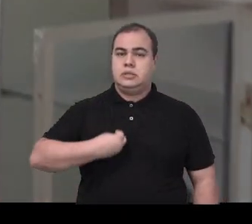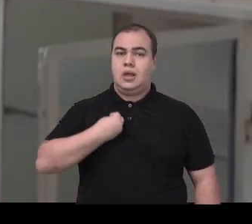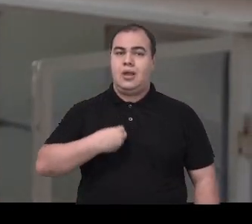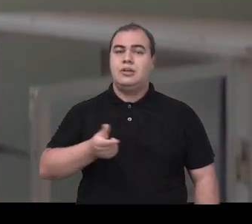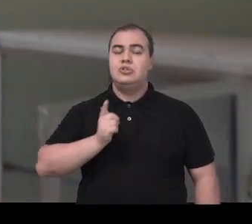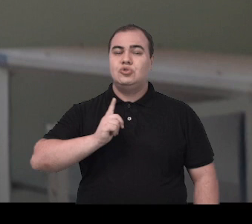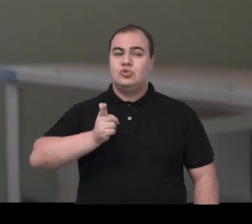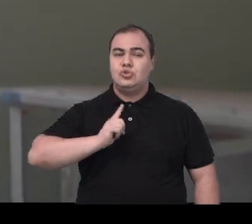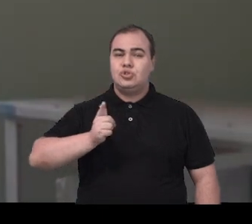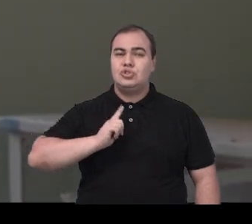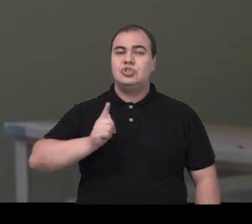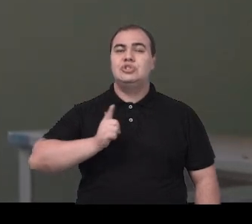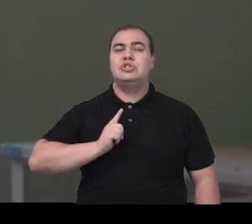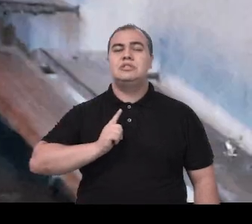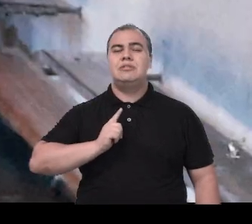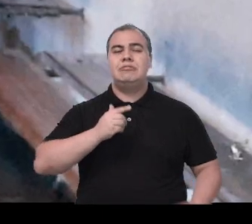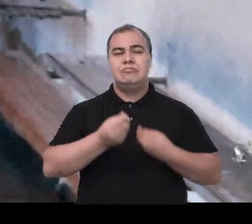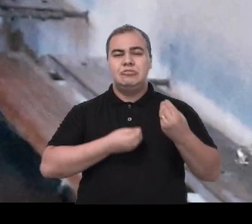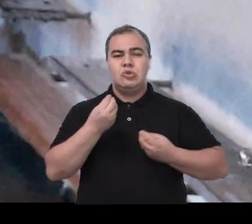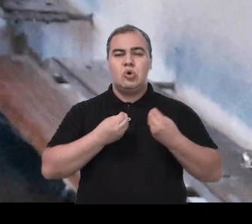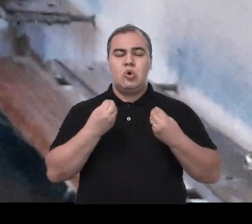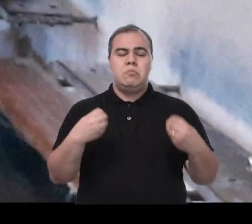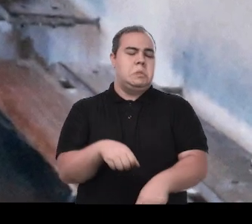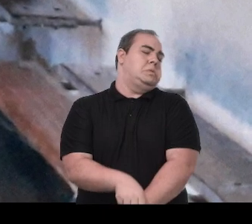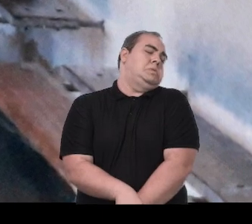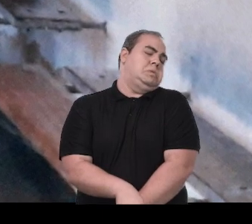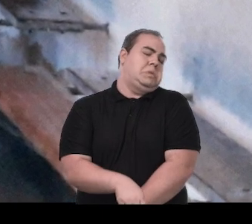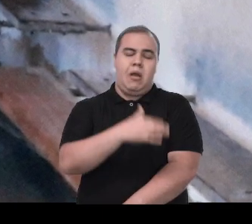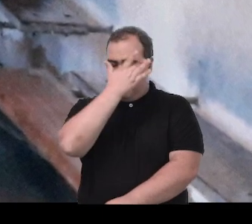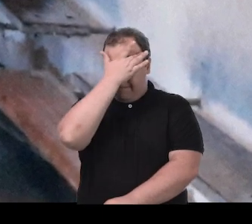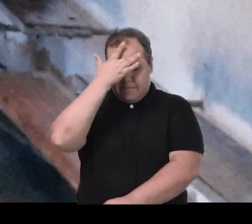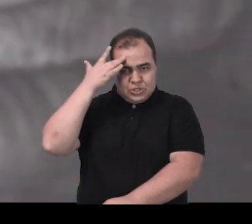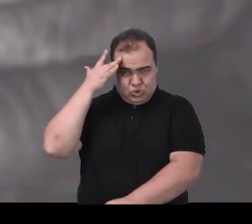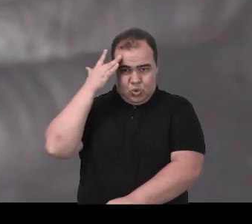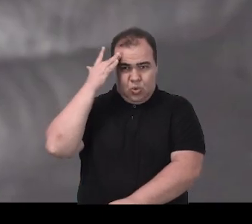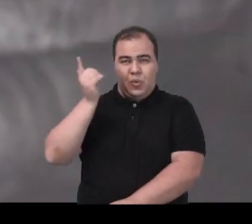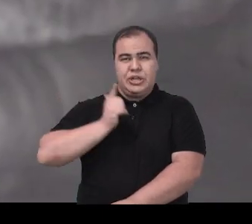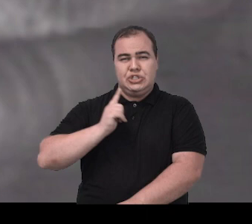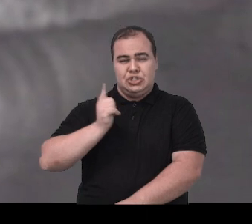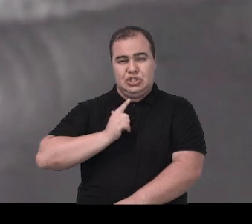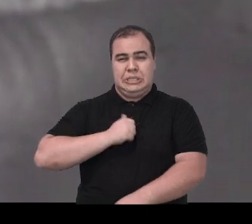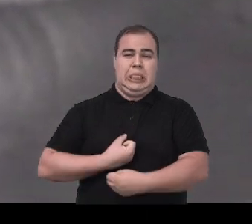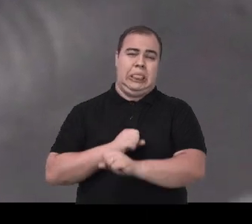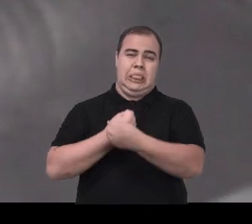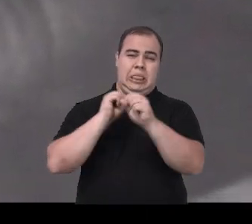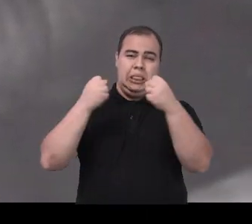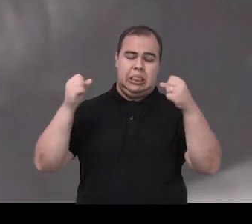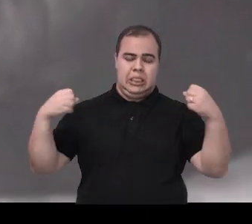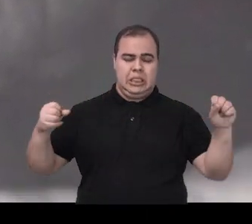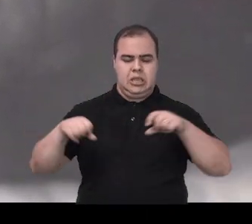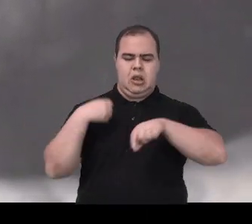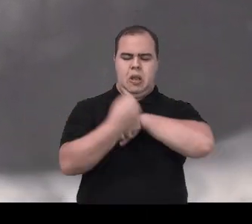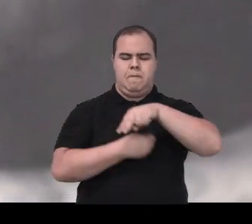tinha... As entrevistas se intercalam com imagem dos lugares citados e dos pacientes. Onde os pacientes mais agressivos